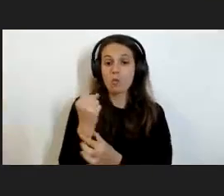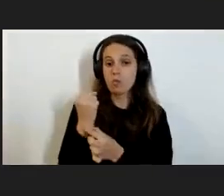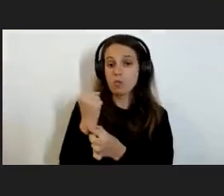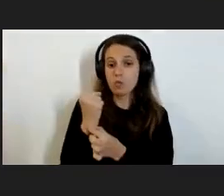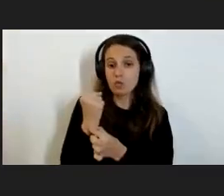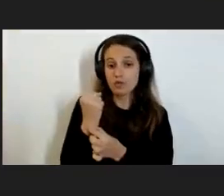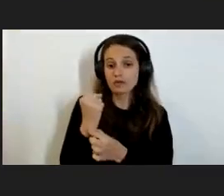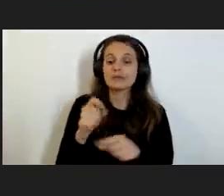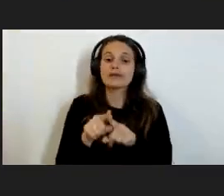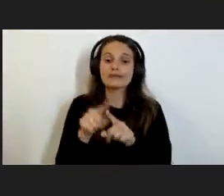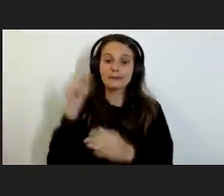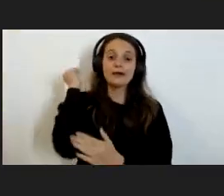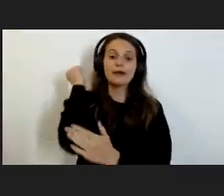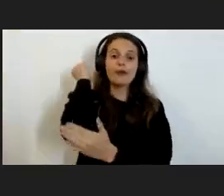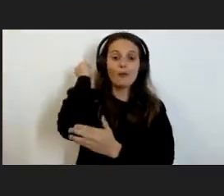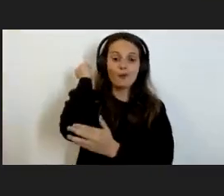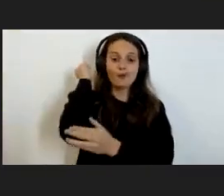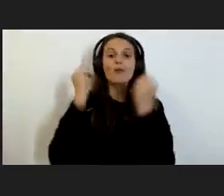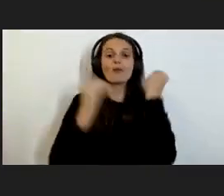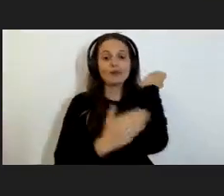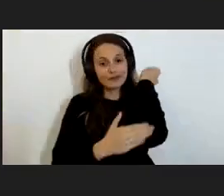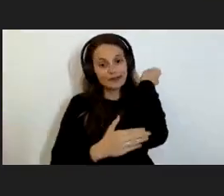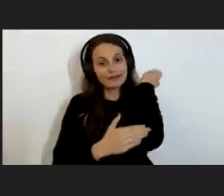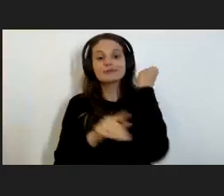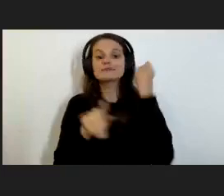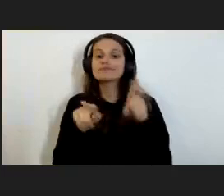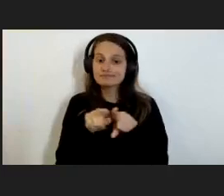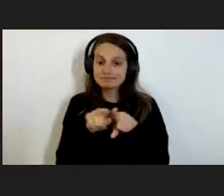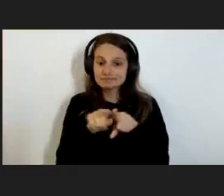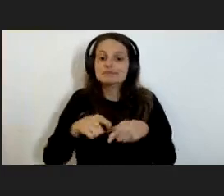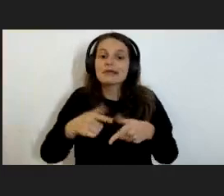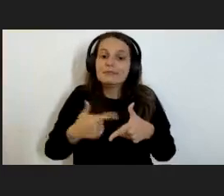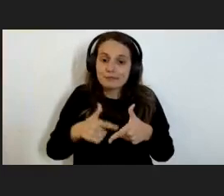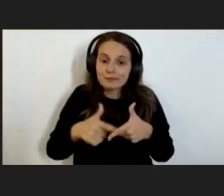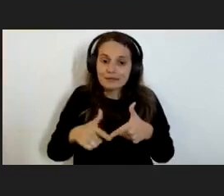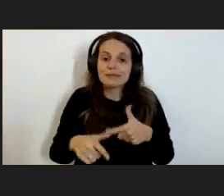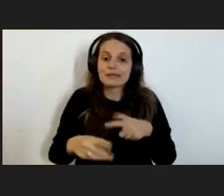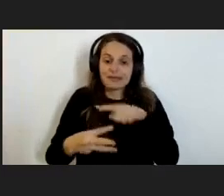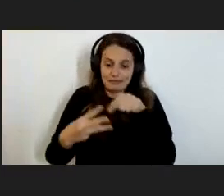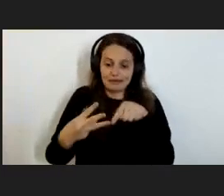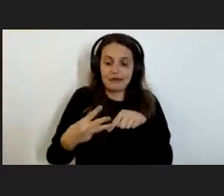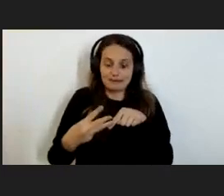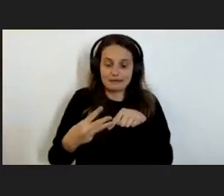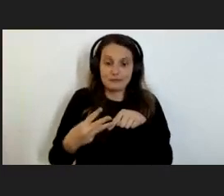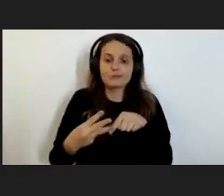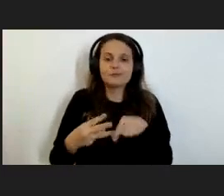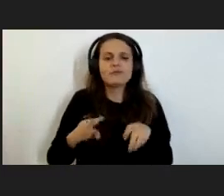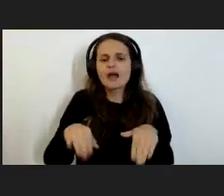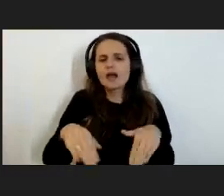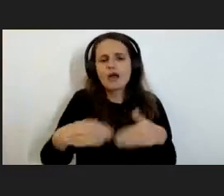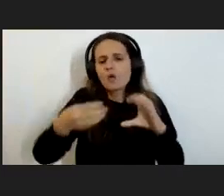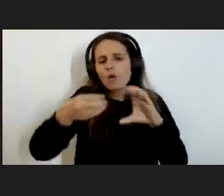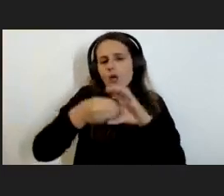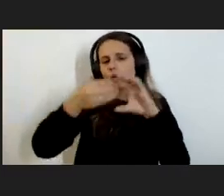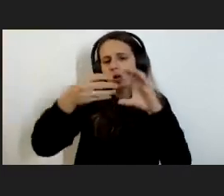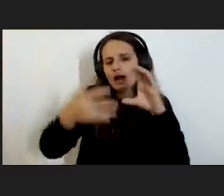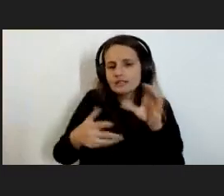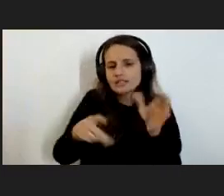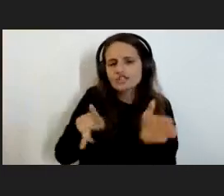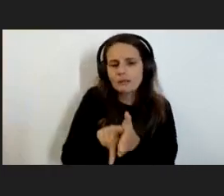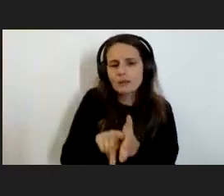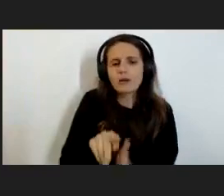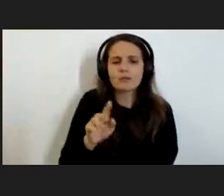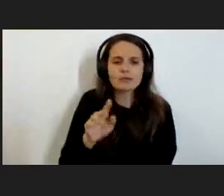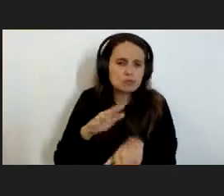cotovelo. E quais são os sintomas de quem pode ter uma provável tendinite, né? Principalmente